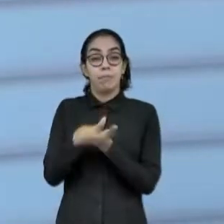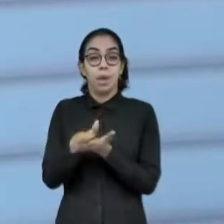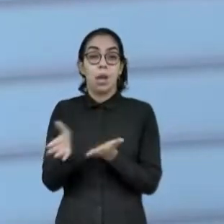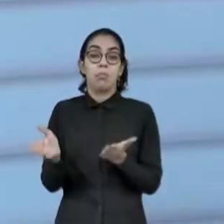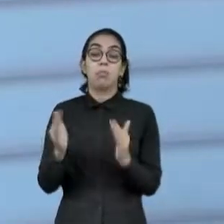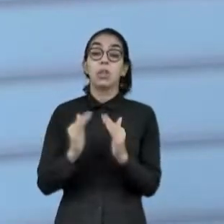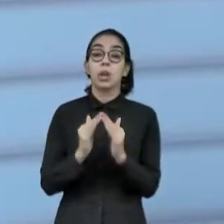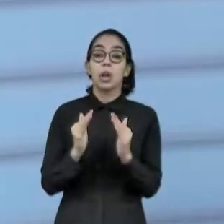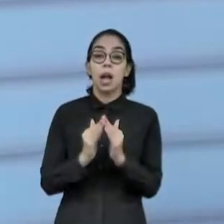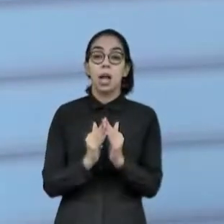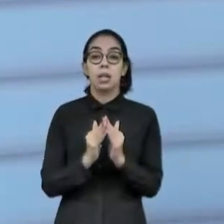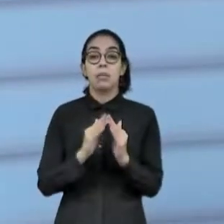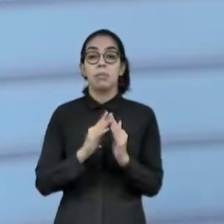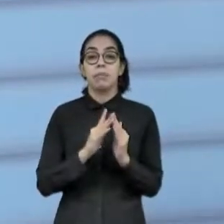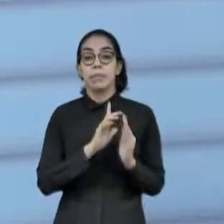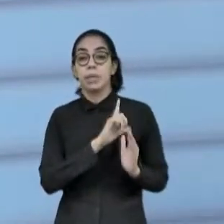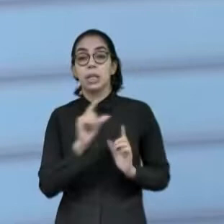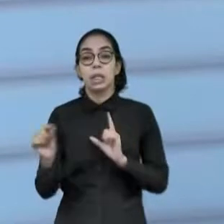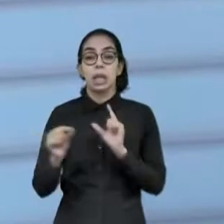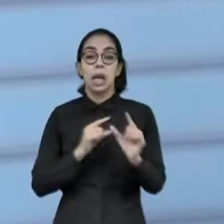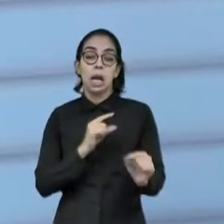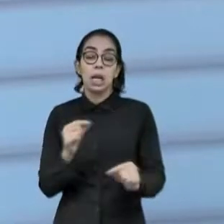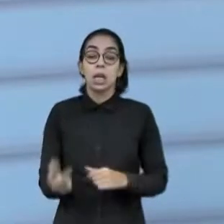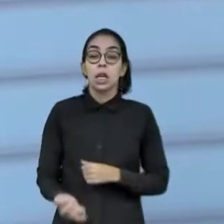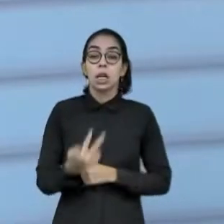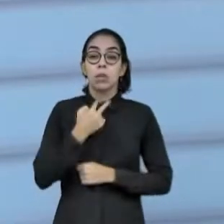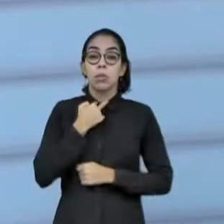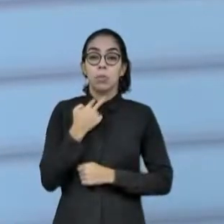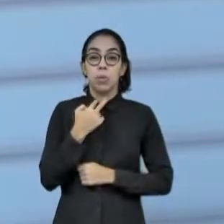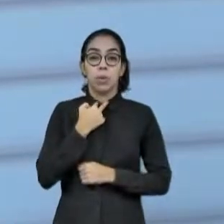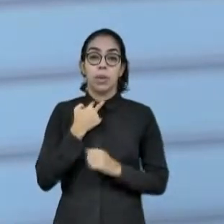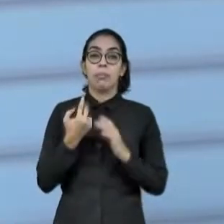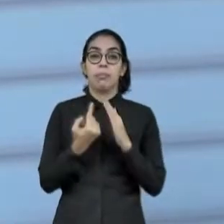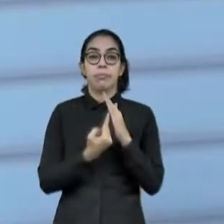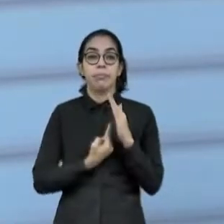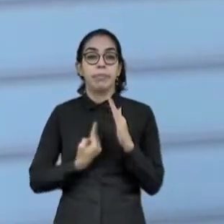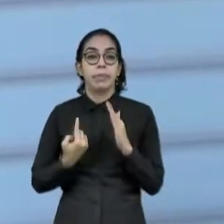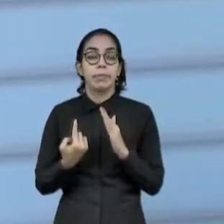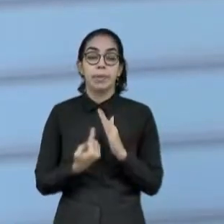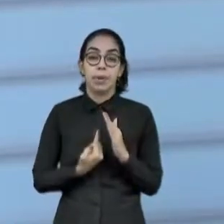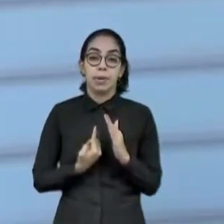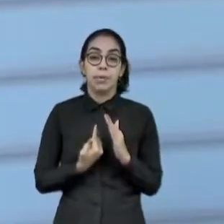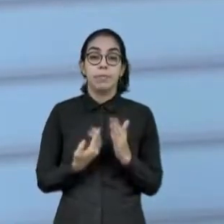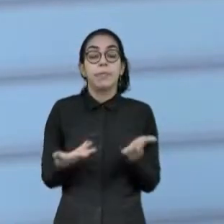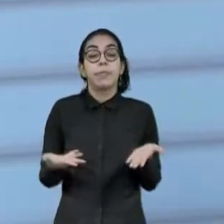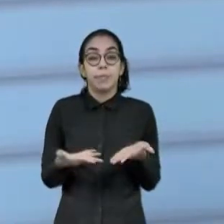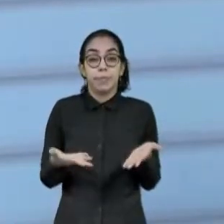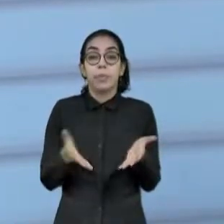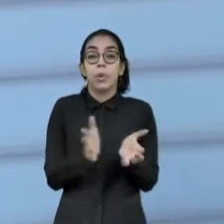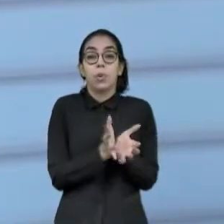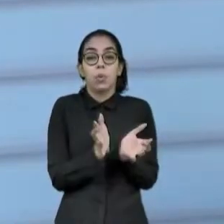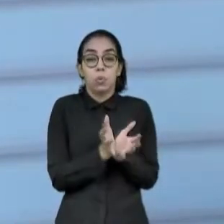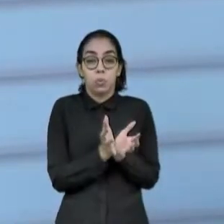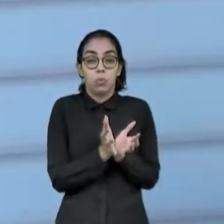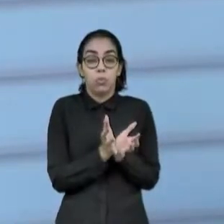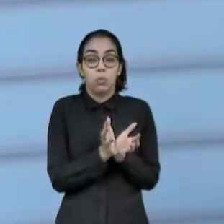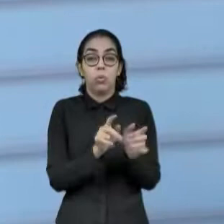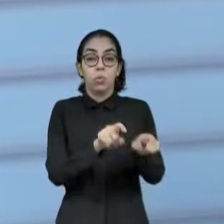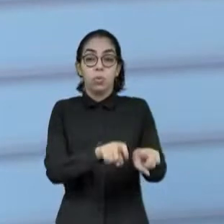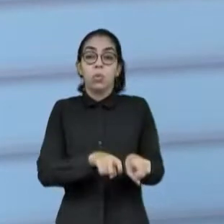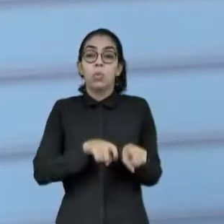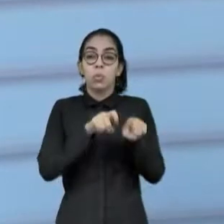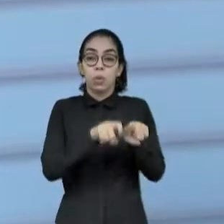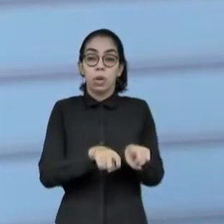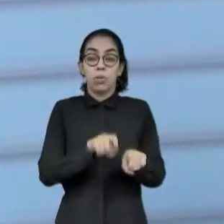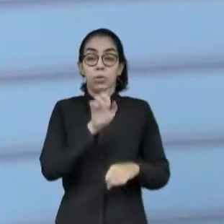de conseguir fazer um isolamento social, né? Todas essas questões. E as populações rurais também do Ceará e, sobretudo,